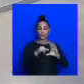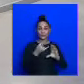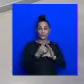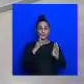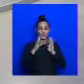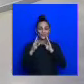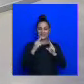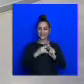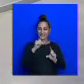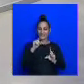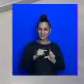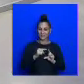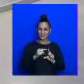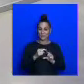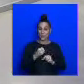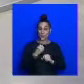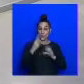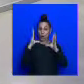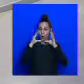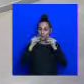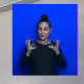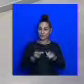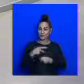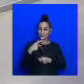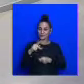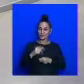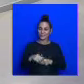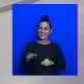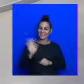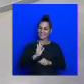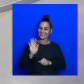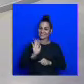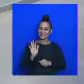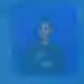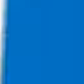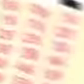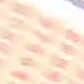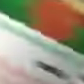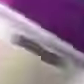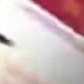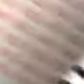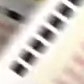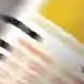Facebook e do YouTube da Caixa e da Rede TV. Uma ótima noite para você e até mais!